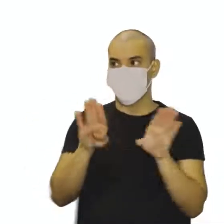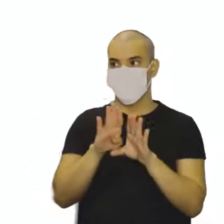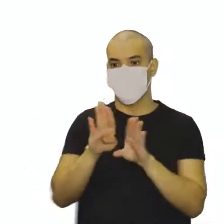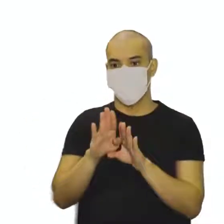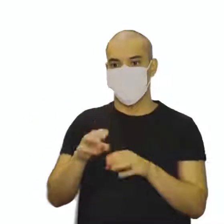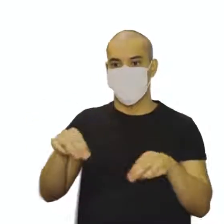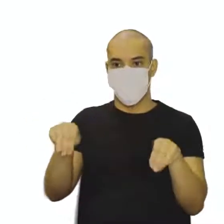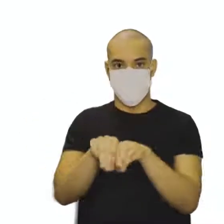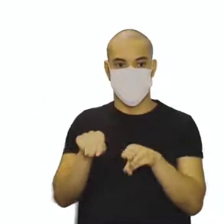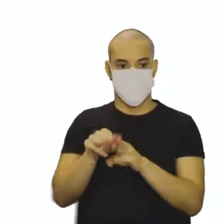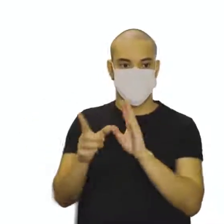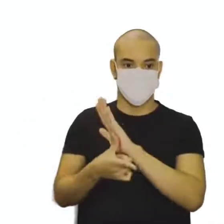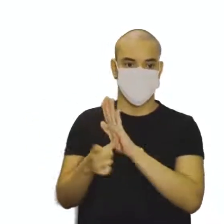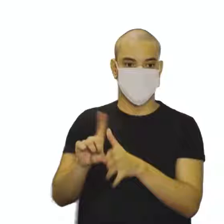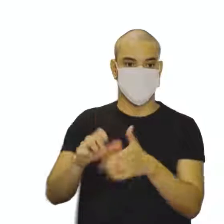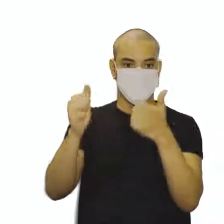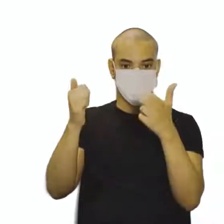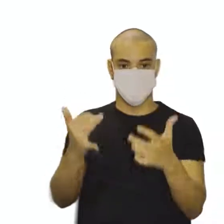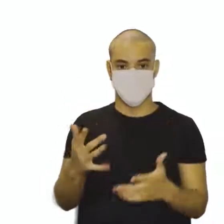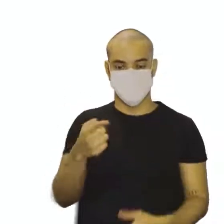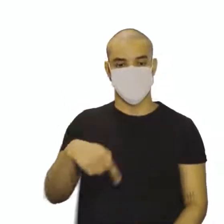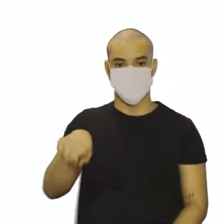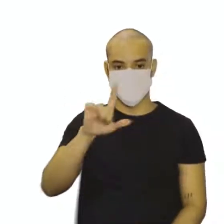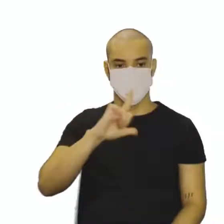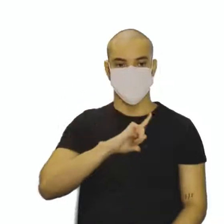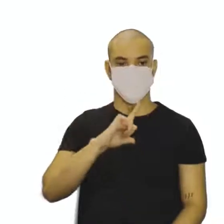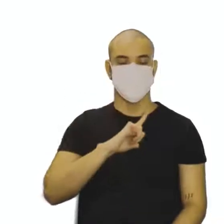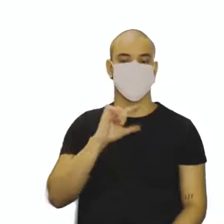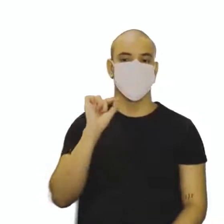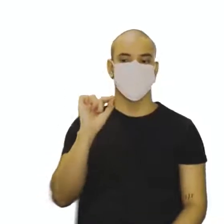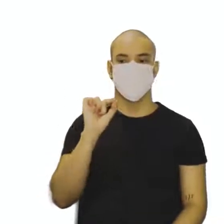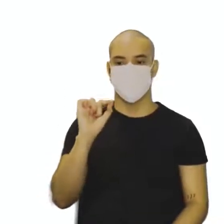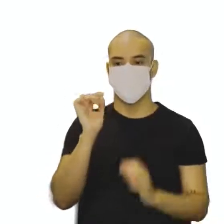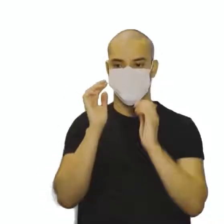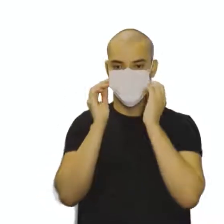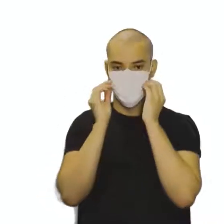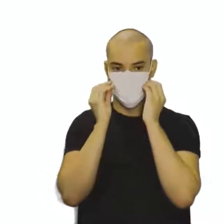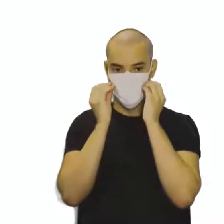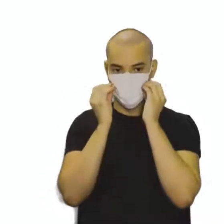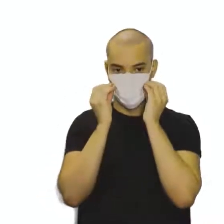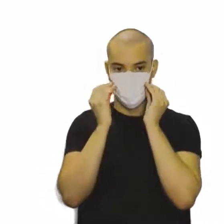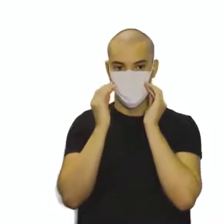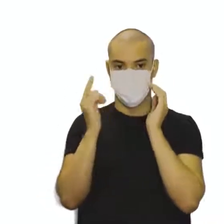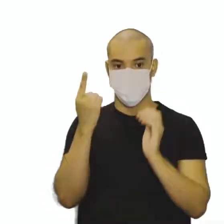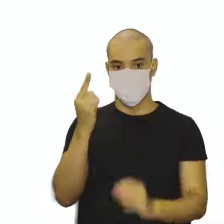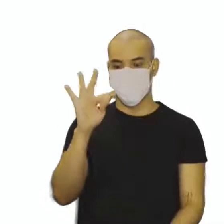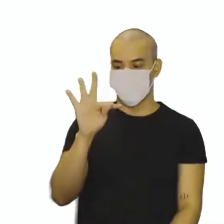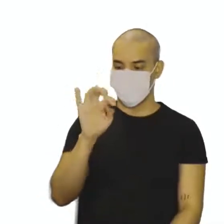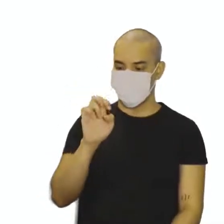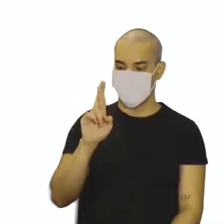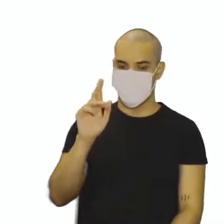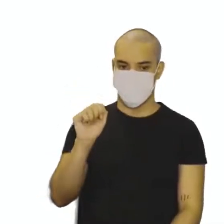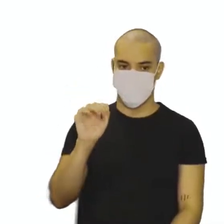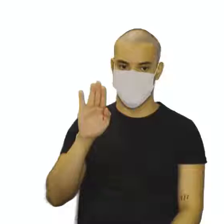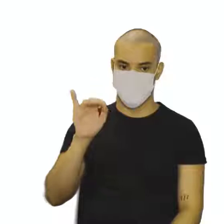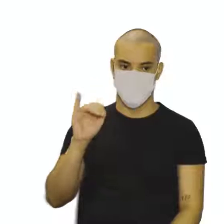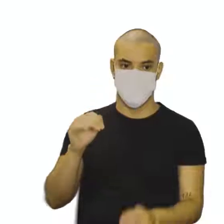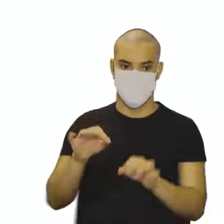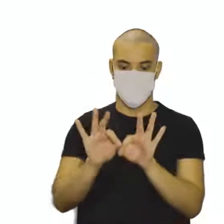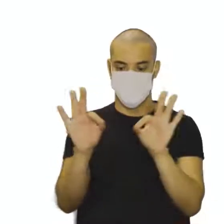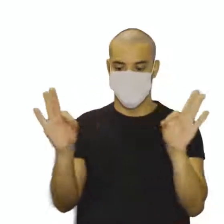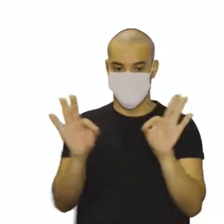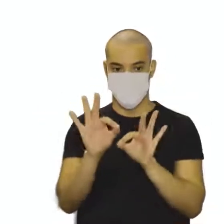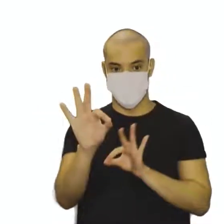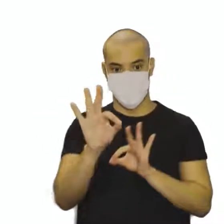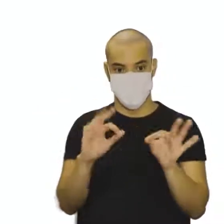magnético, como eu tinha falado para vocês. Aqui nós temos, olha só, 1 tera por metro quadrado é 1 Weber,